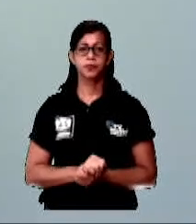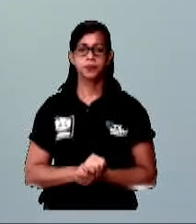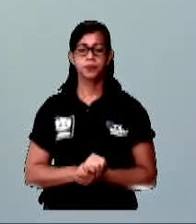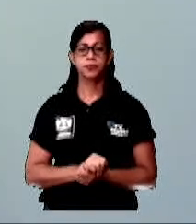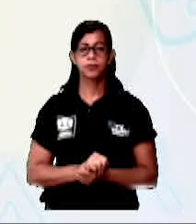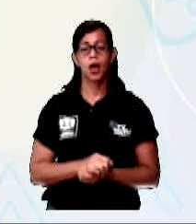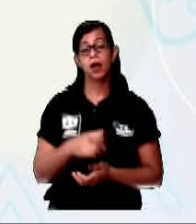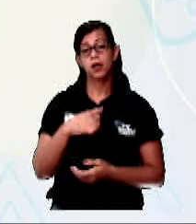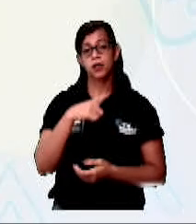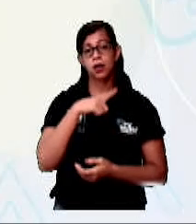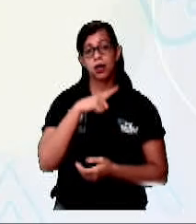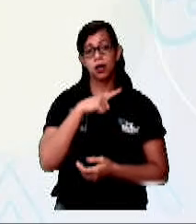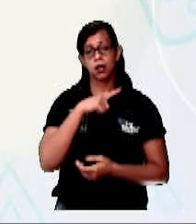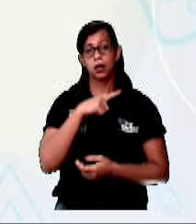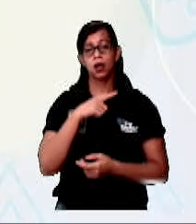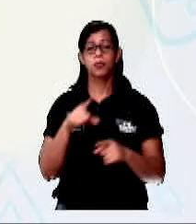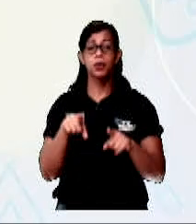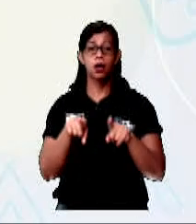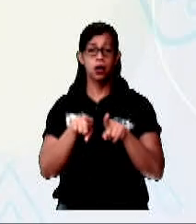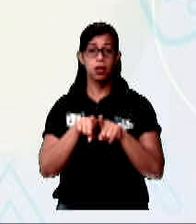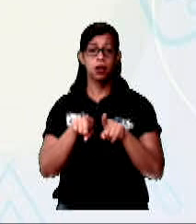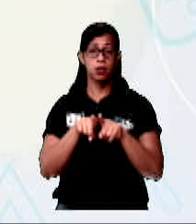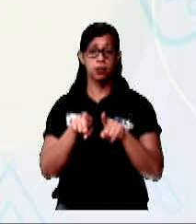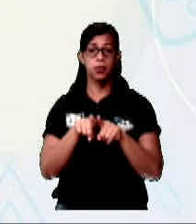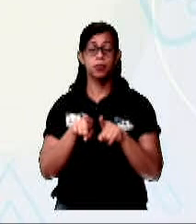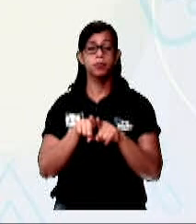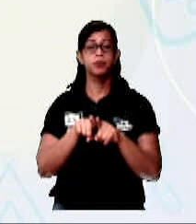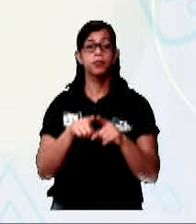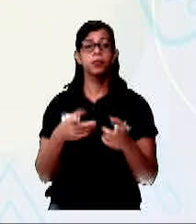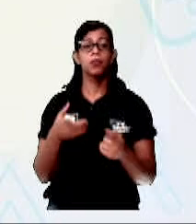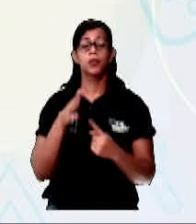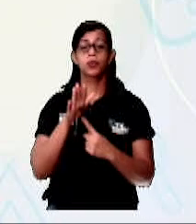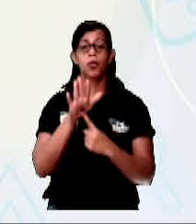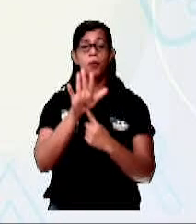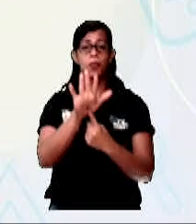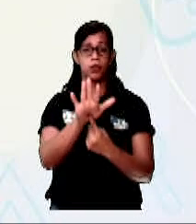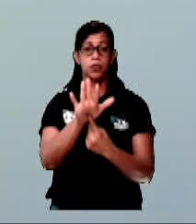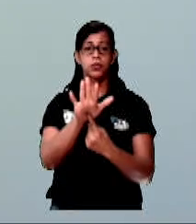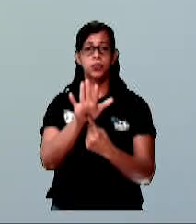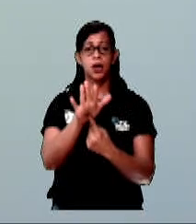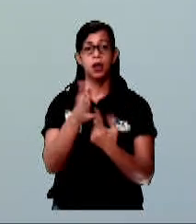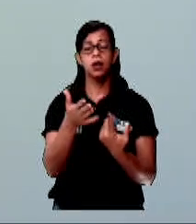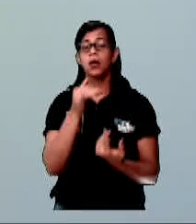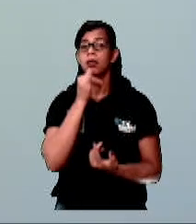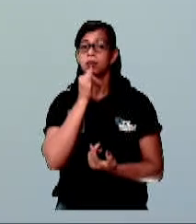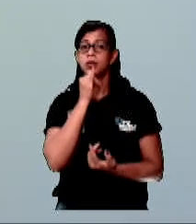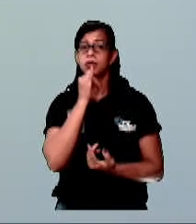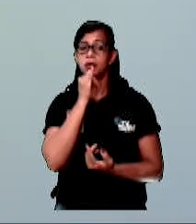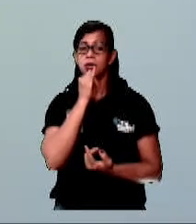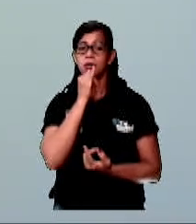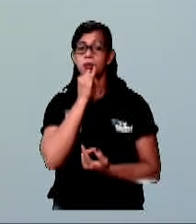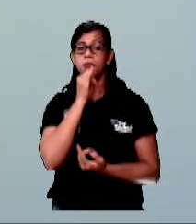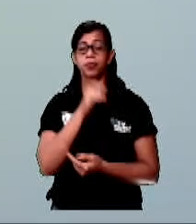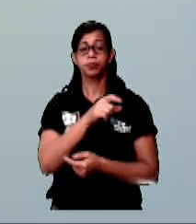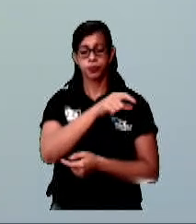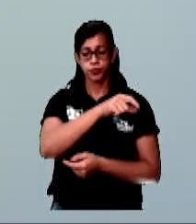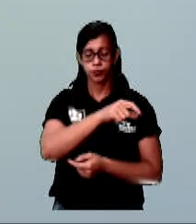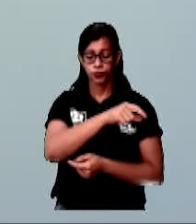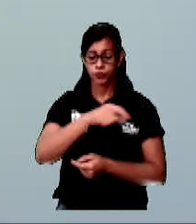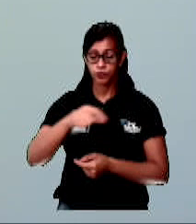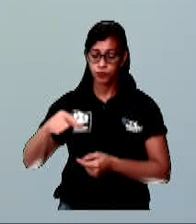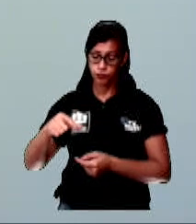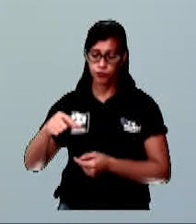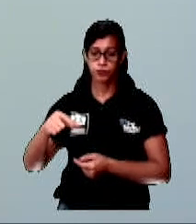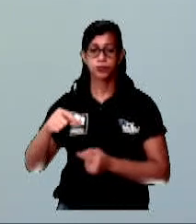Aqui a gente tem a sinalização dos sinais que eu tinha falado antes, né? Para cá vai ser positivo no X, ou para a direita, negativo